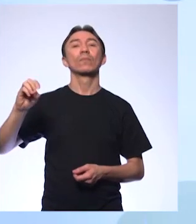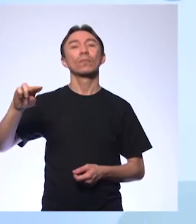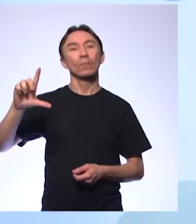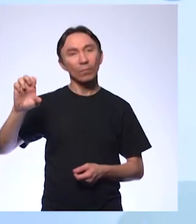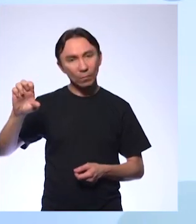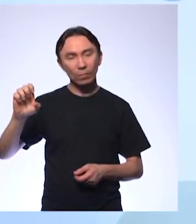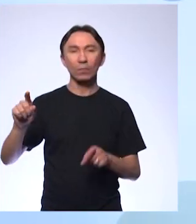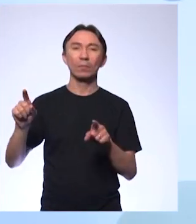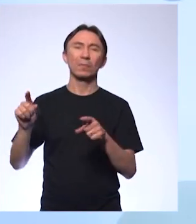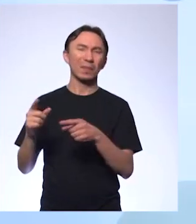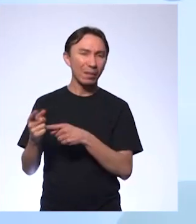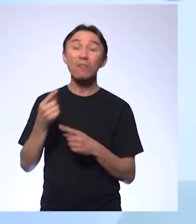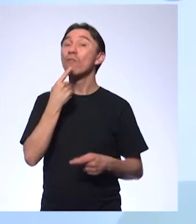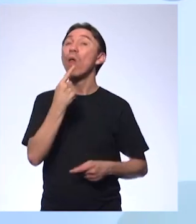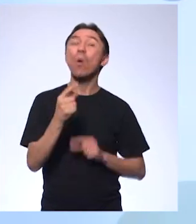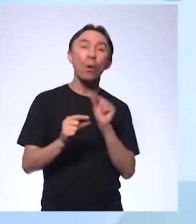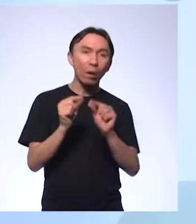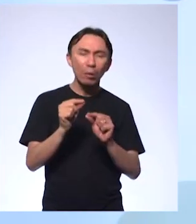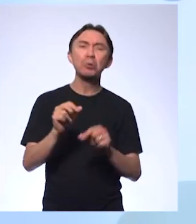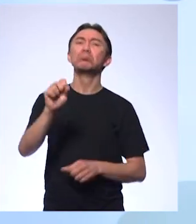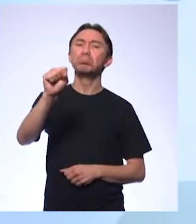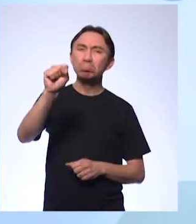Vitor disseram que sim.